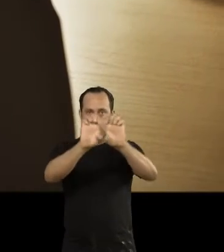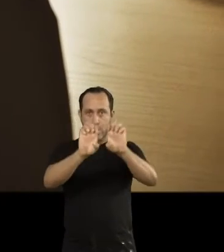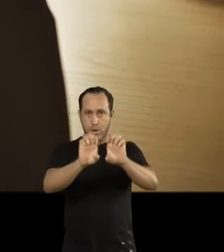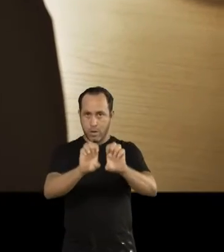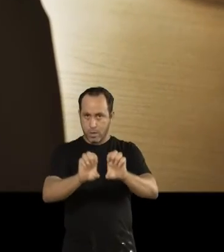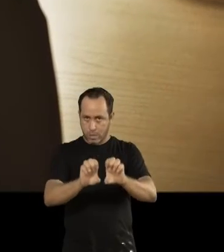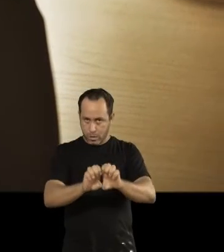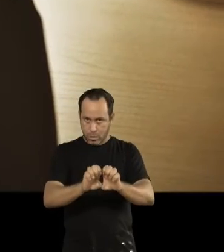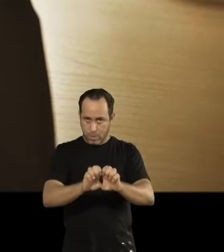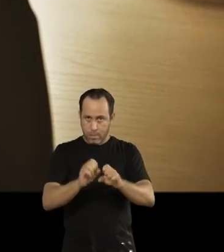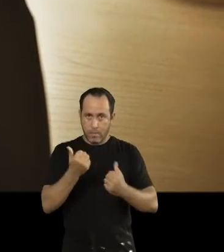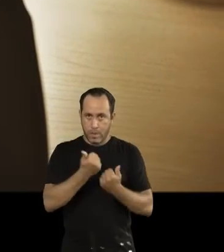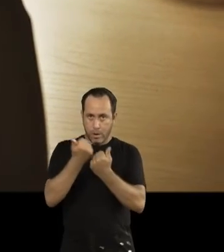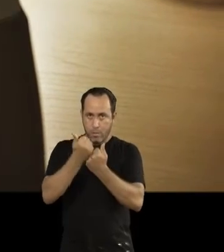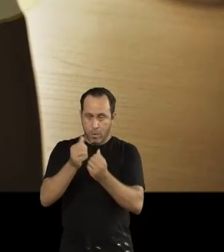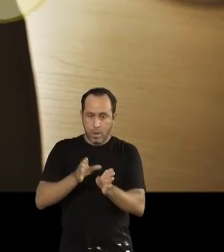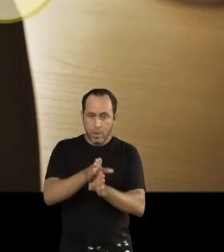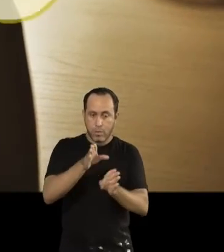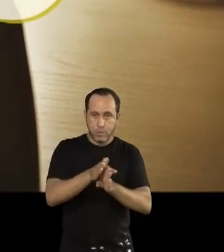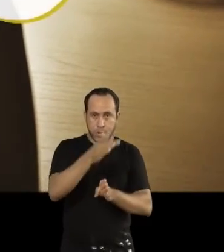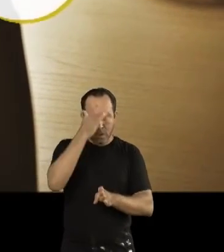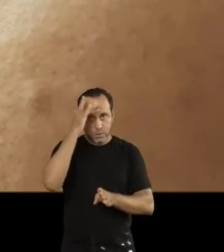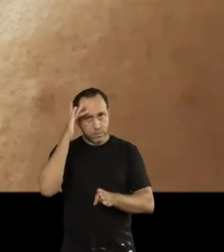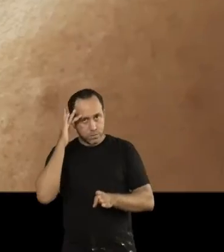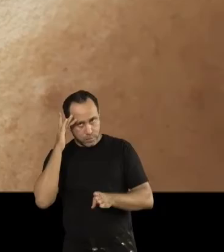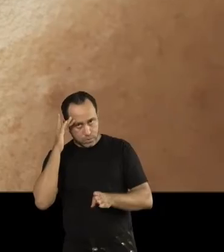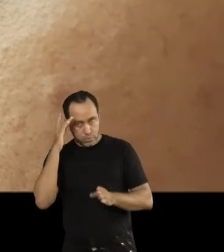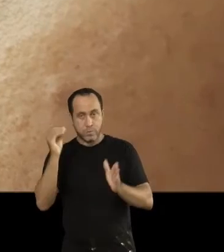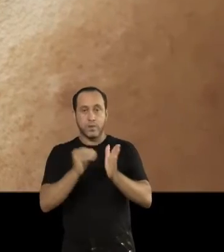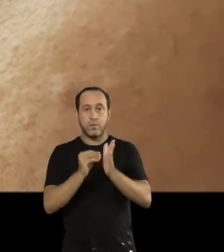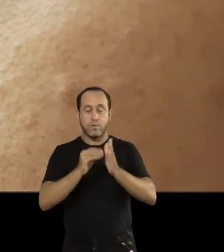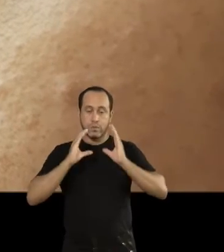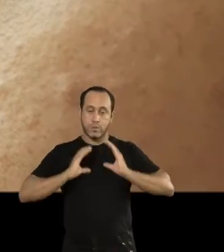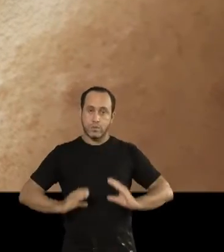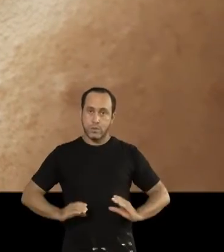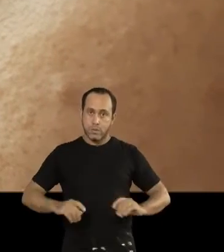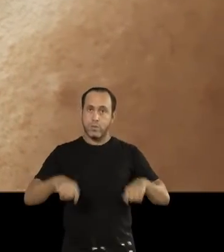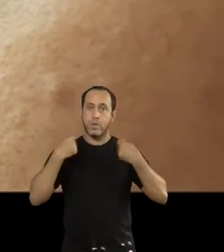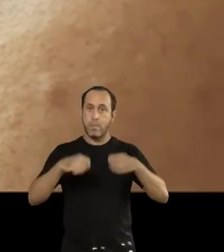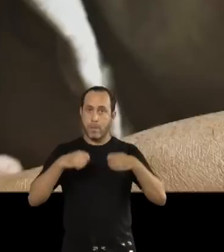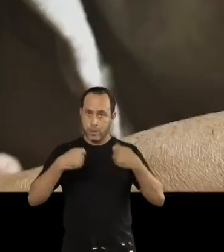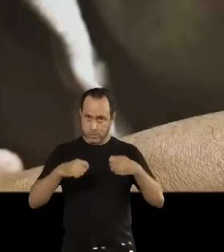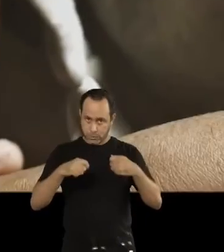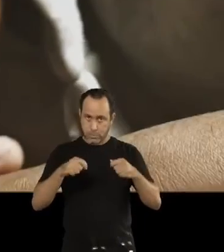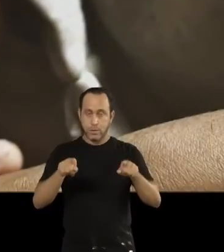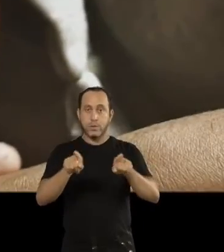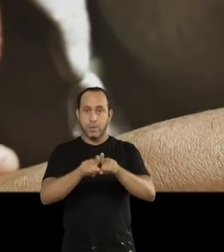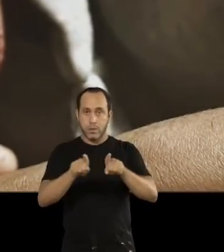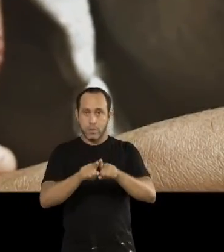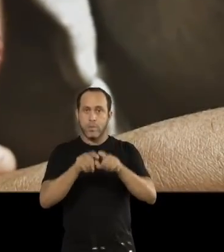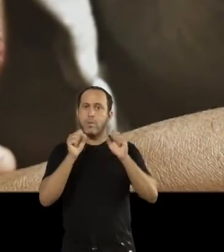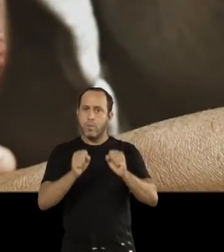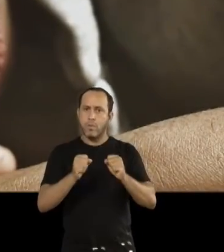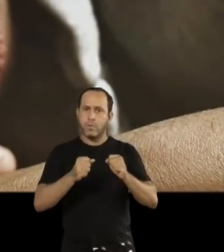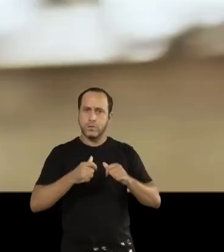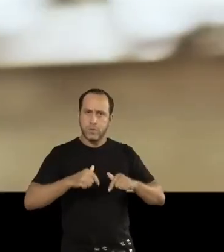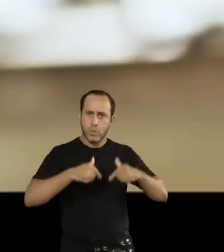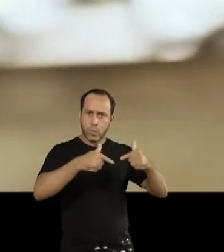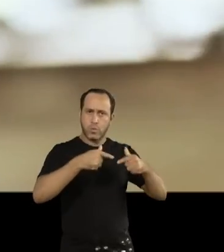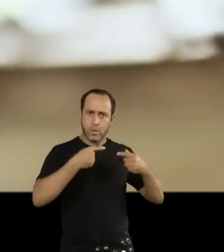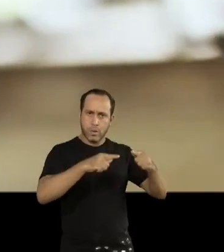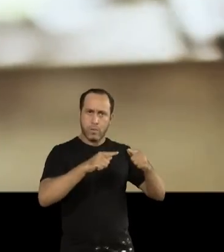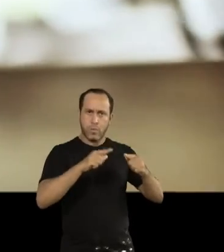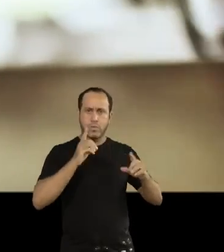suas instalações para que apoio e orientação não faltem àqueles que mais precisam e assim possam